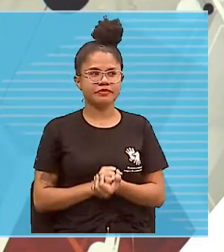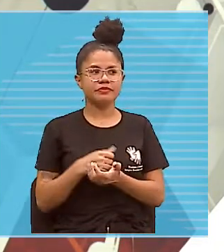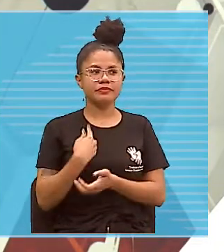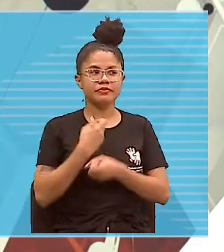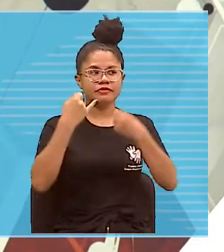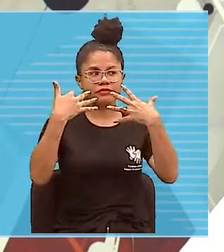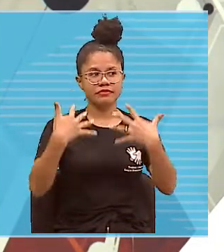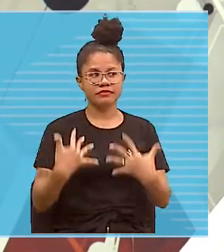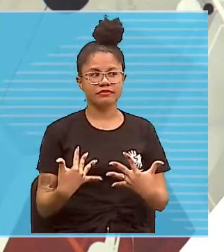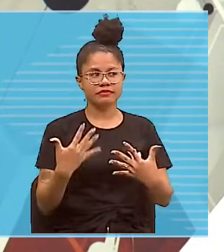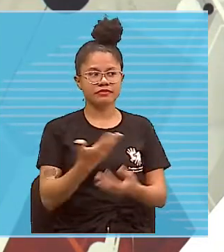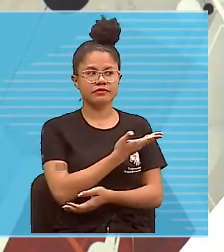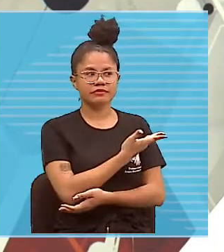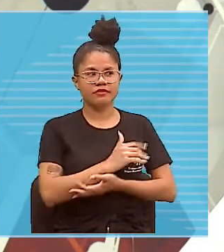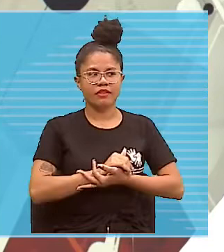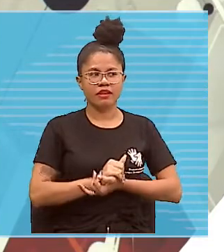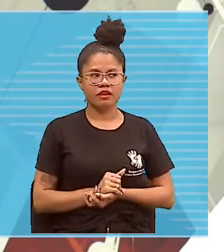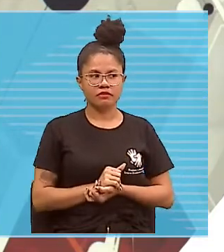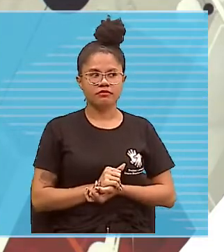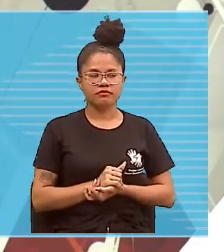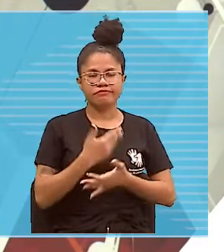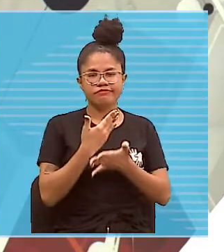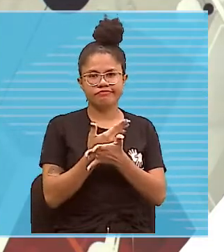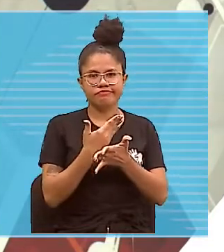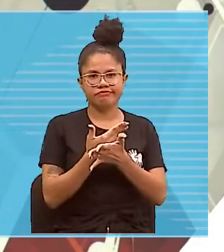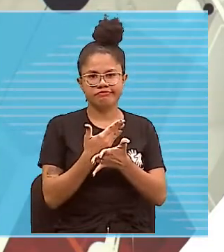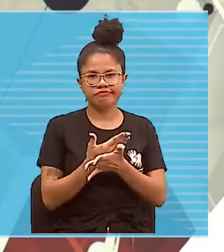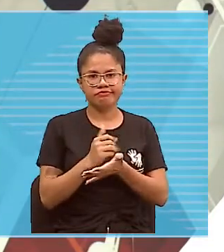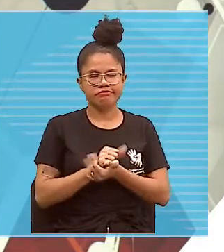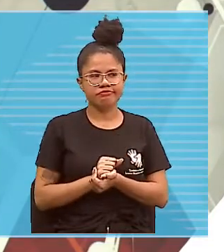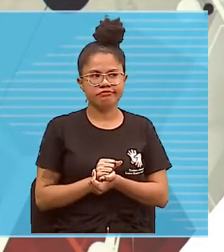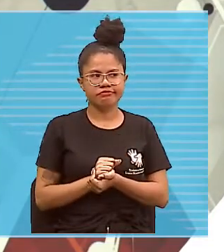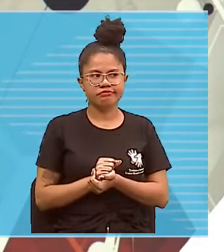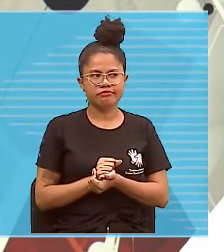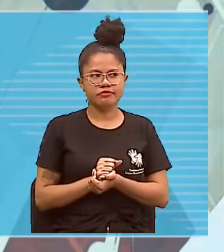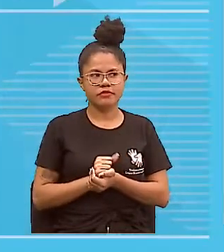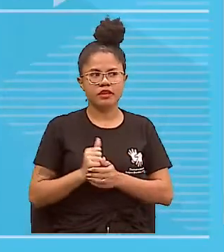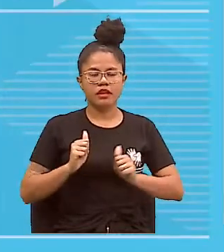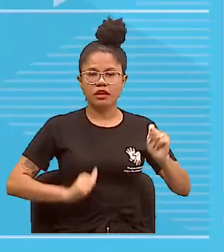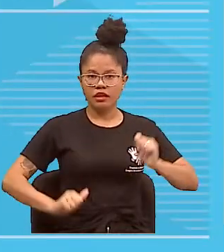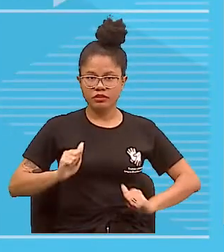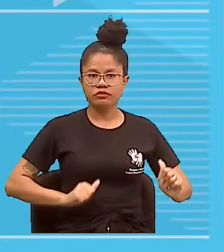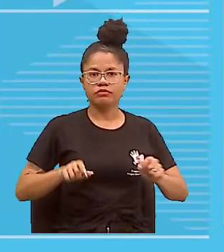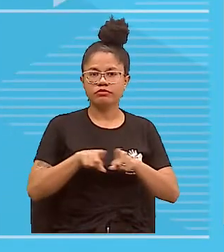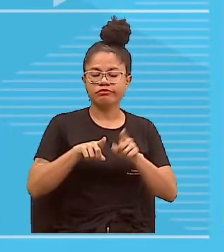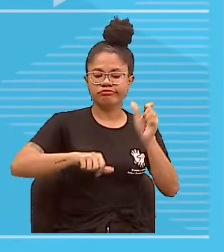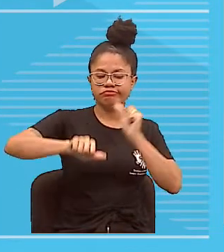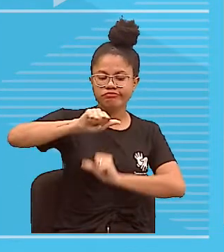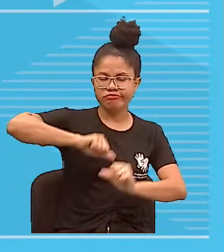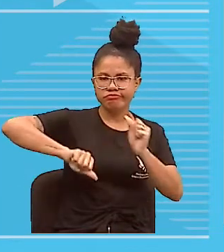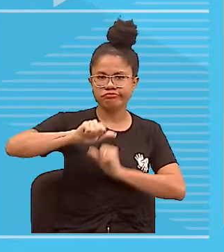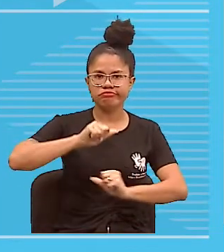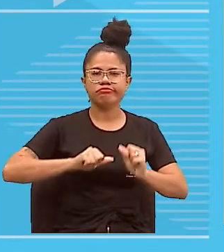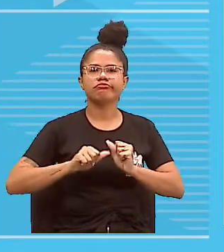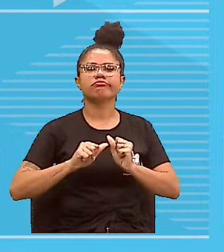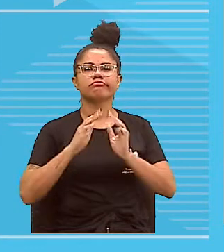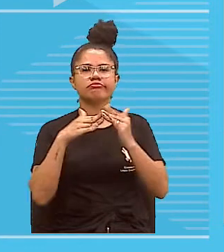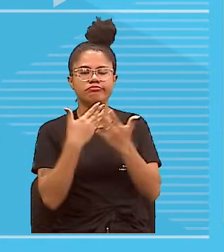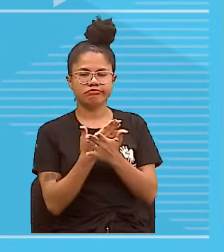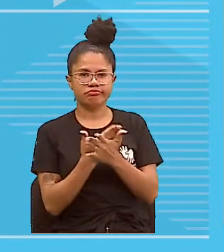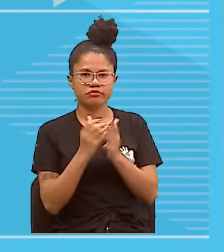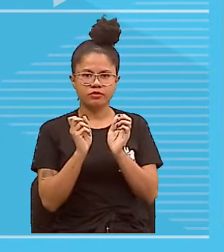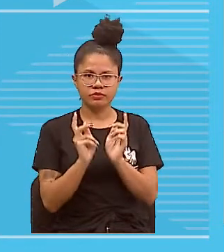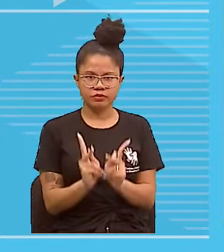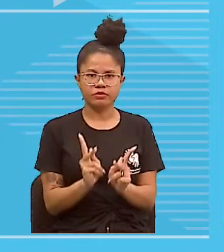sobre estudantes, atores na mudança no espaço escolar. Vocês aí que estão nos assistindo, vocês são esses atores que buscam